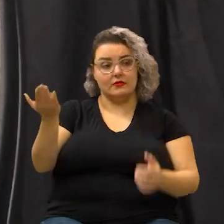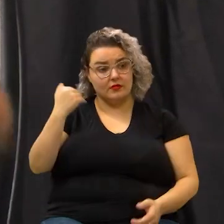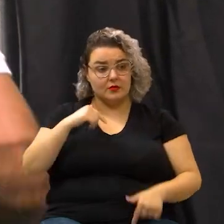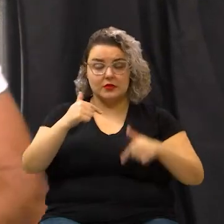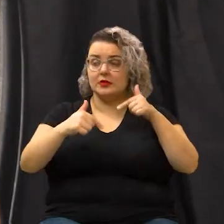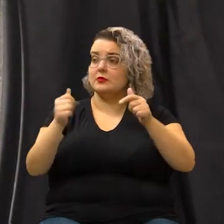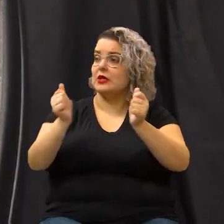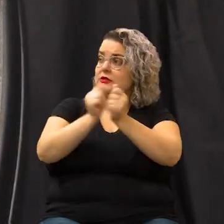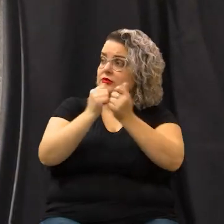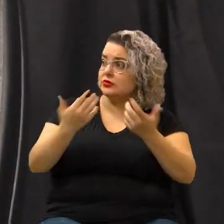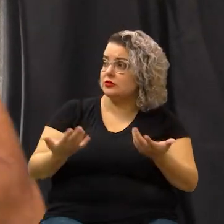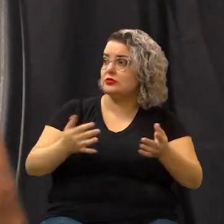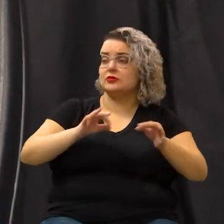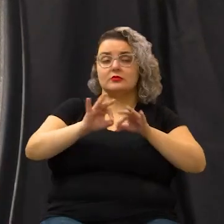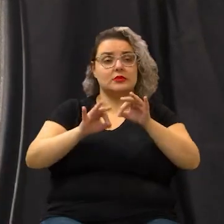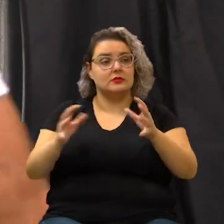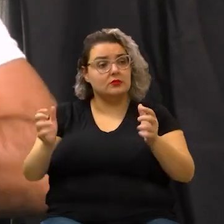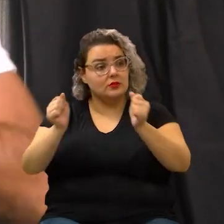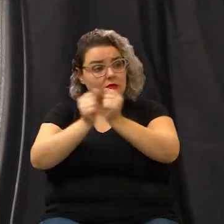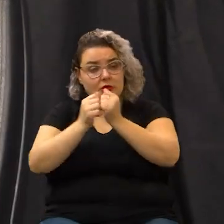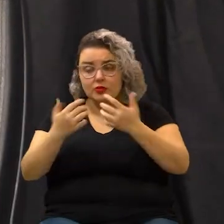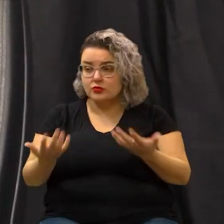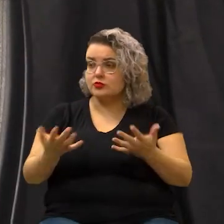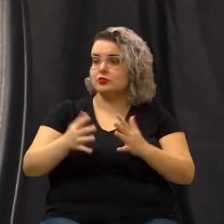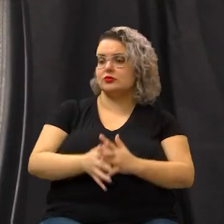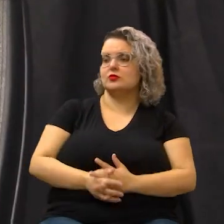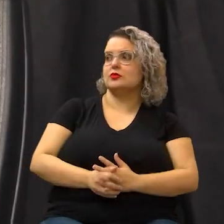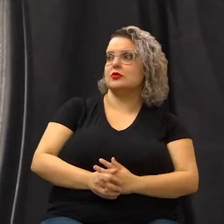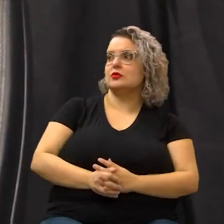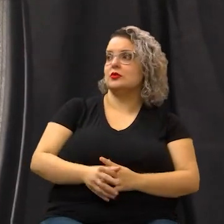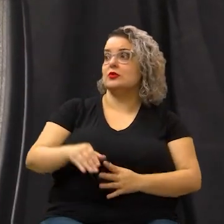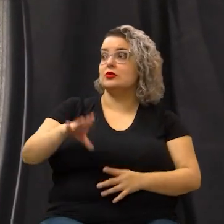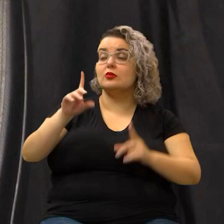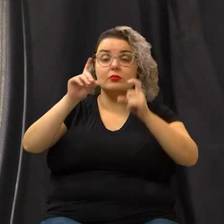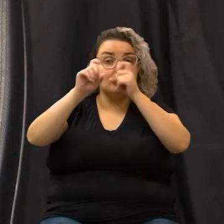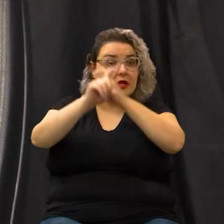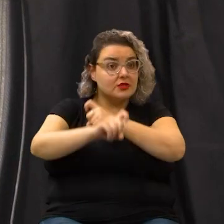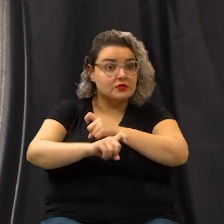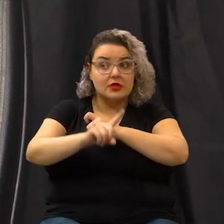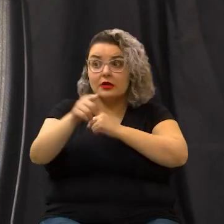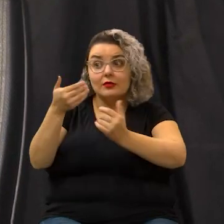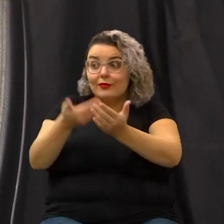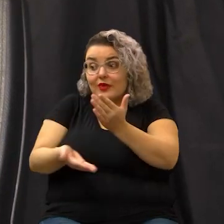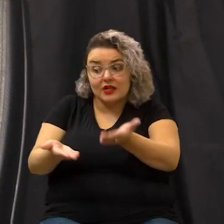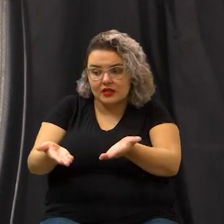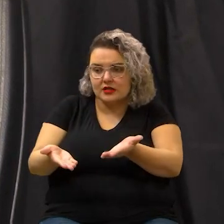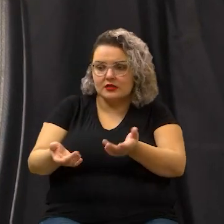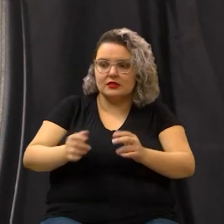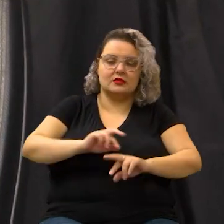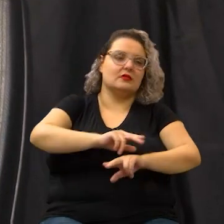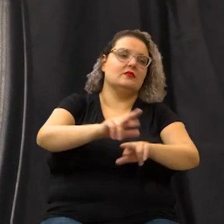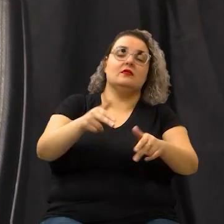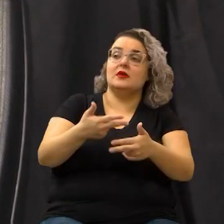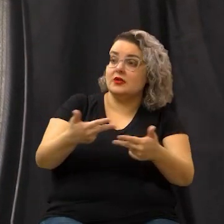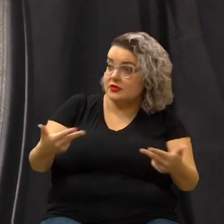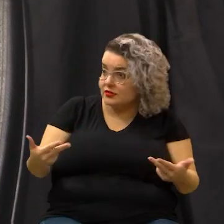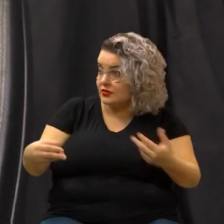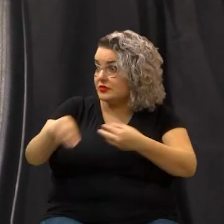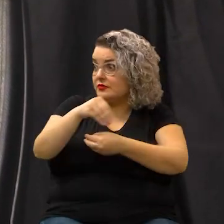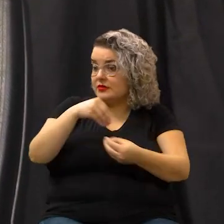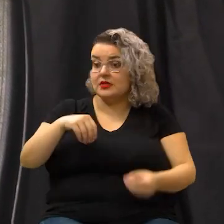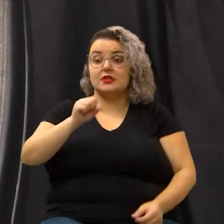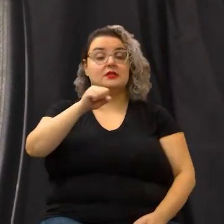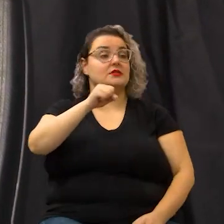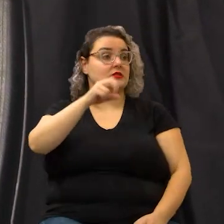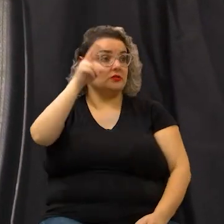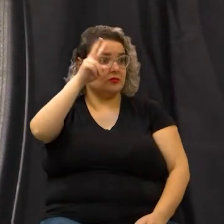gosta, vem ser meu assessor, vamos trabalhar junto, vamos fazer esse projeto junto. E o mais difícil é não perder isso, porque a gente entra, que tem